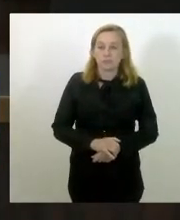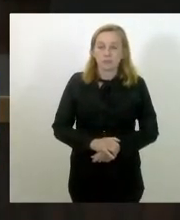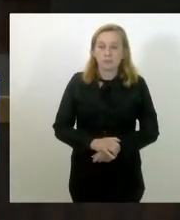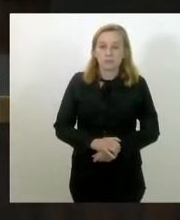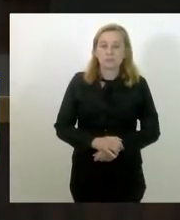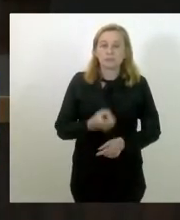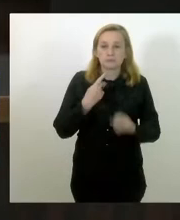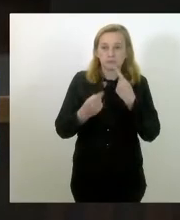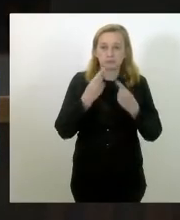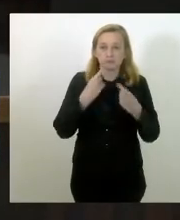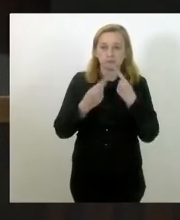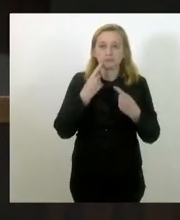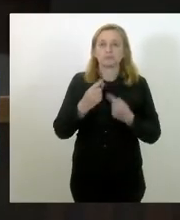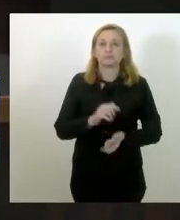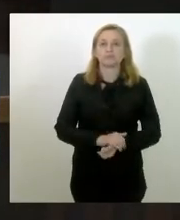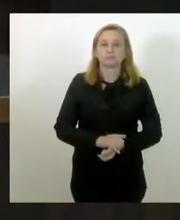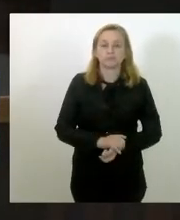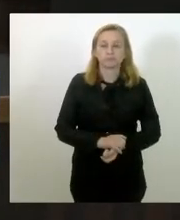Em discussão.